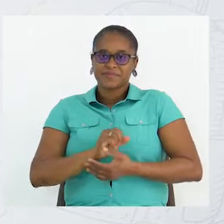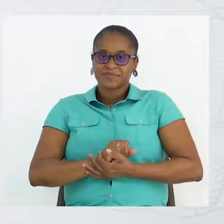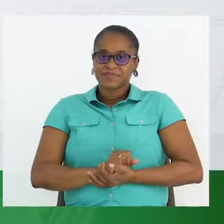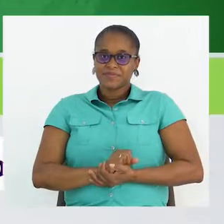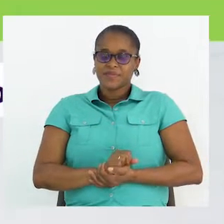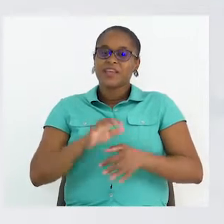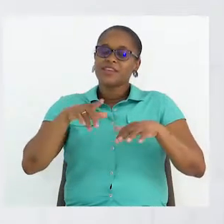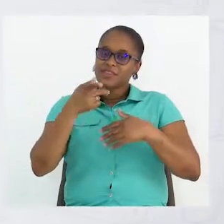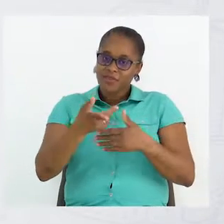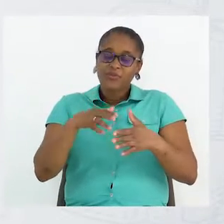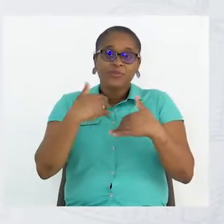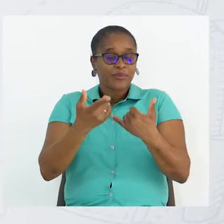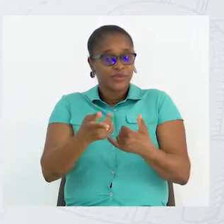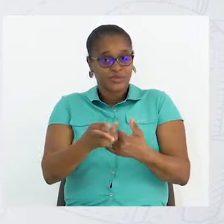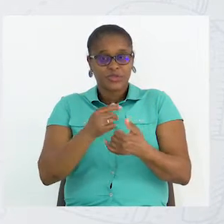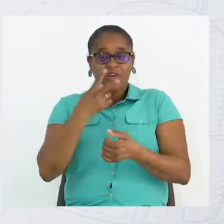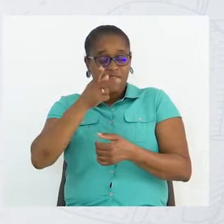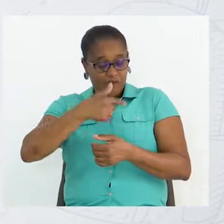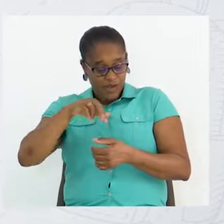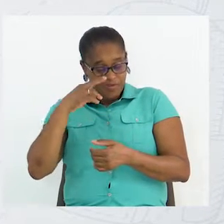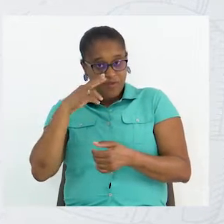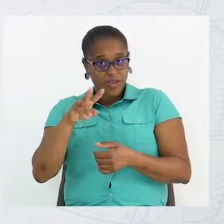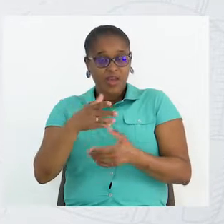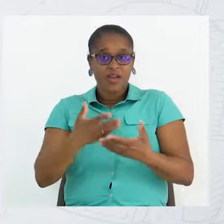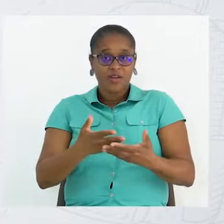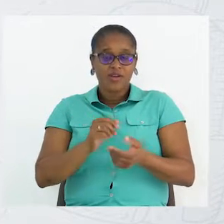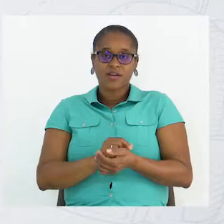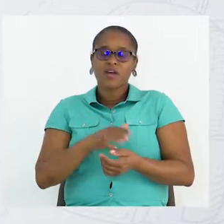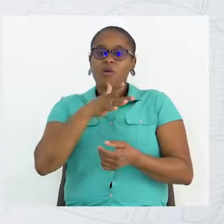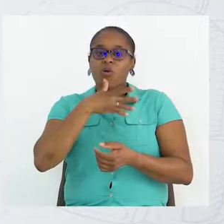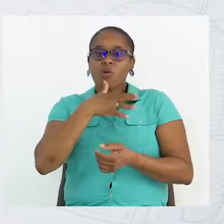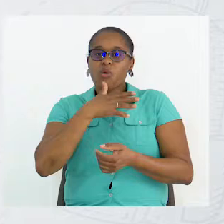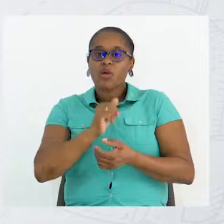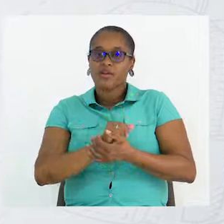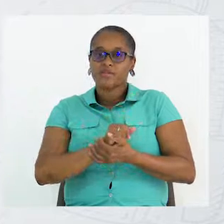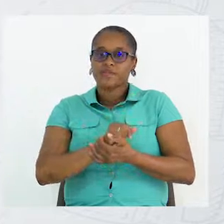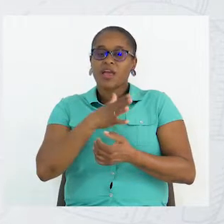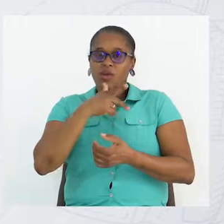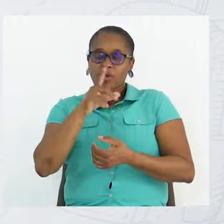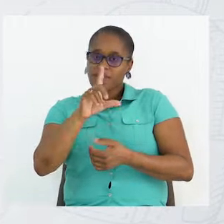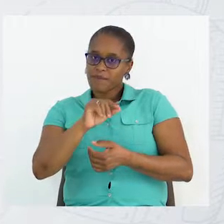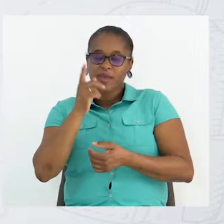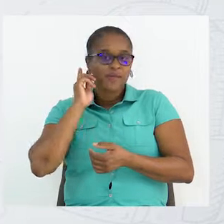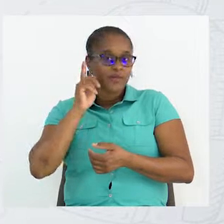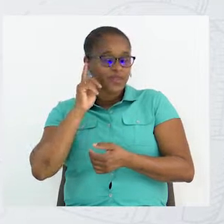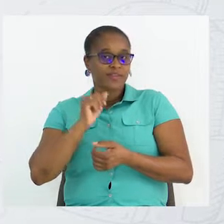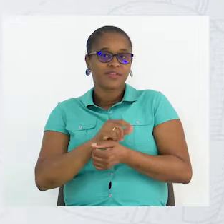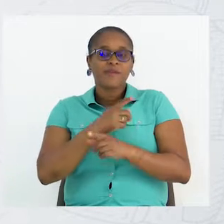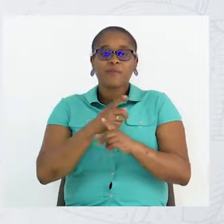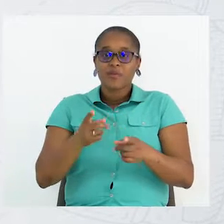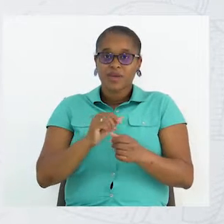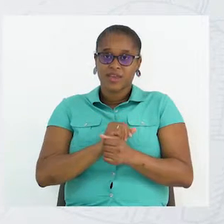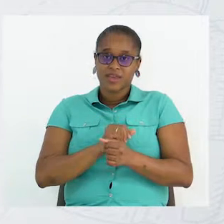E posto isto, vamos ver agora a questão da cor. A cor também é importante. Por